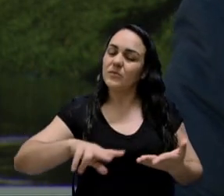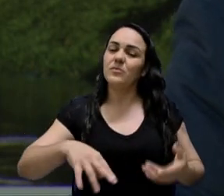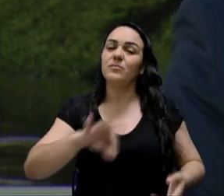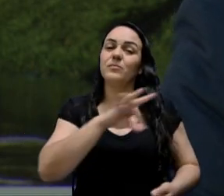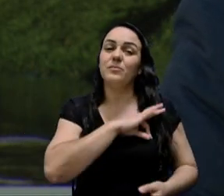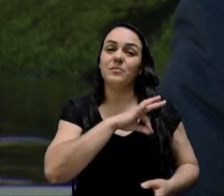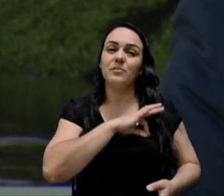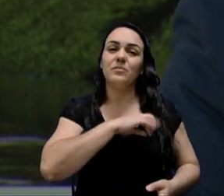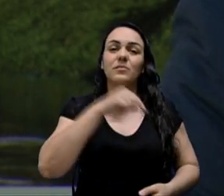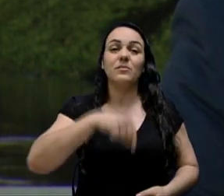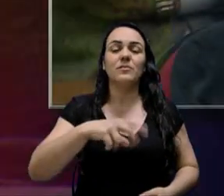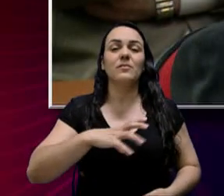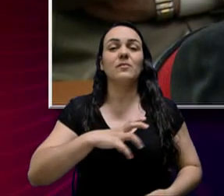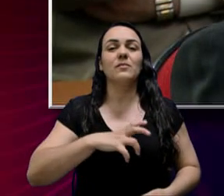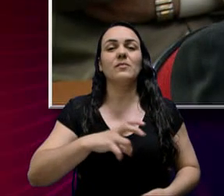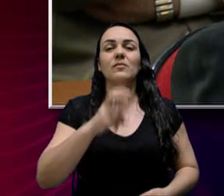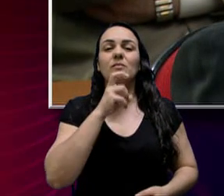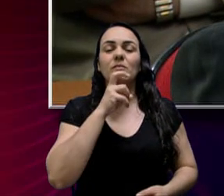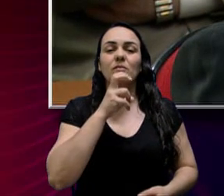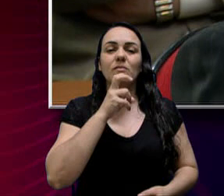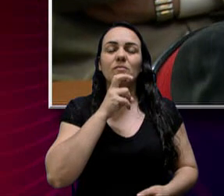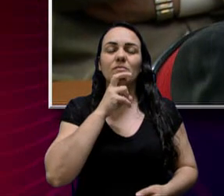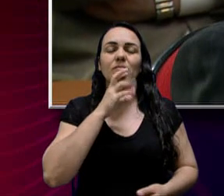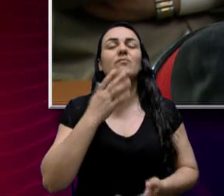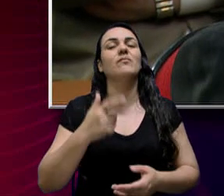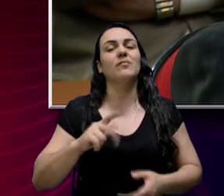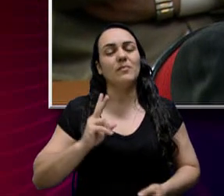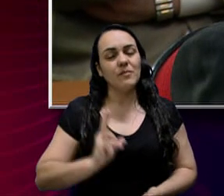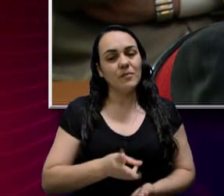Sorocaba, onde trabalhou a maior parte de sua carreira,